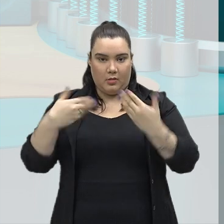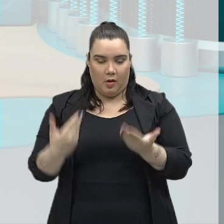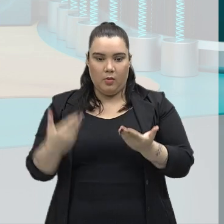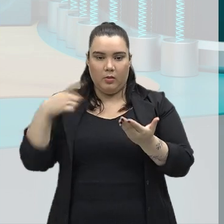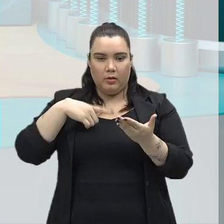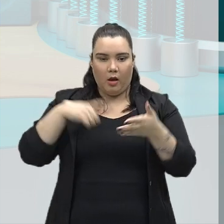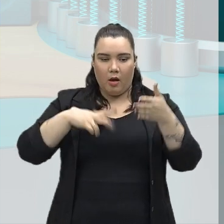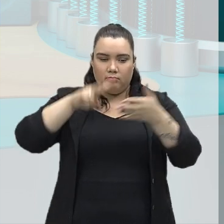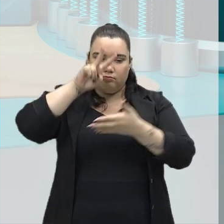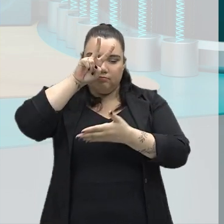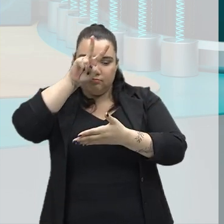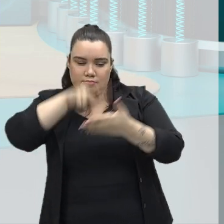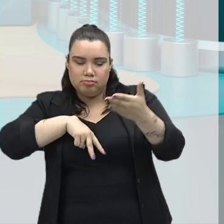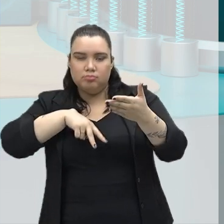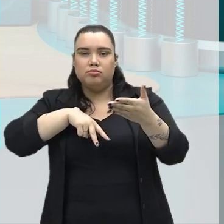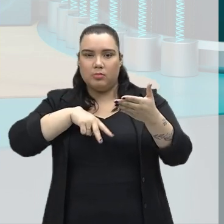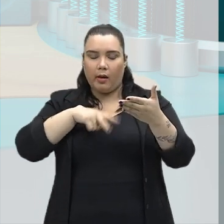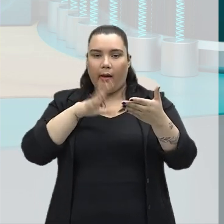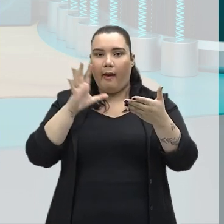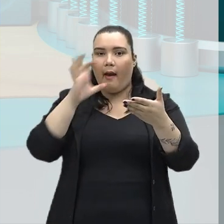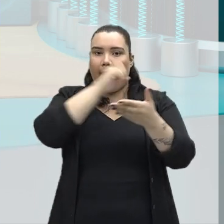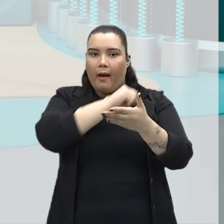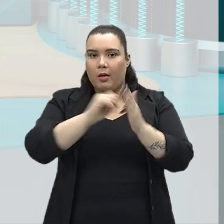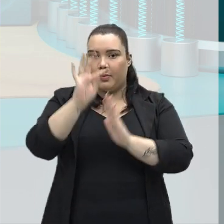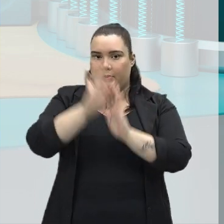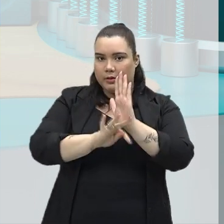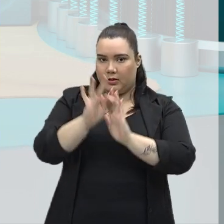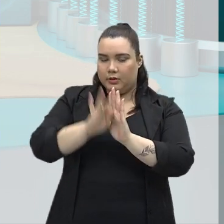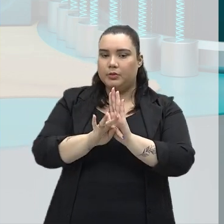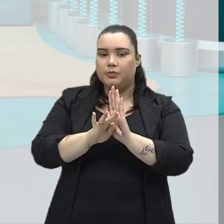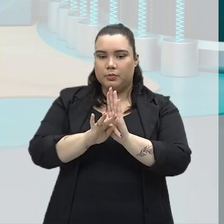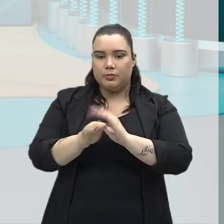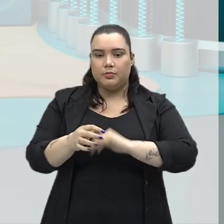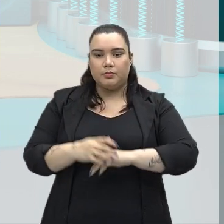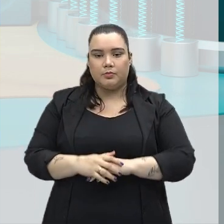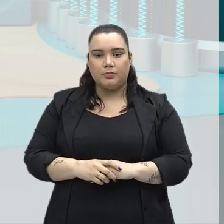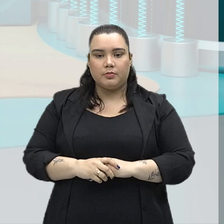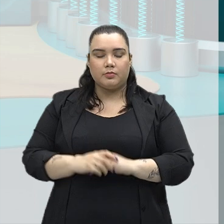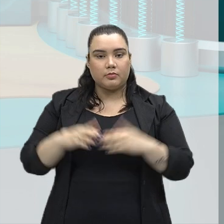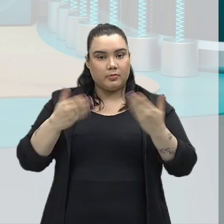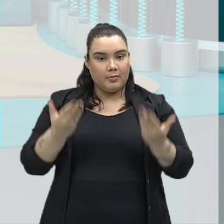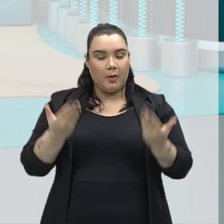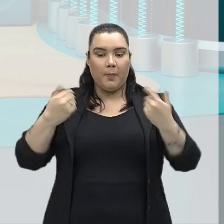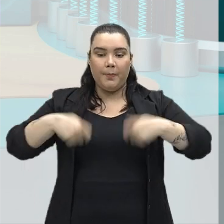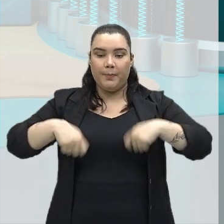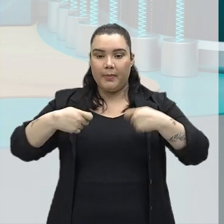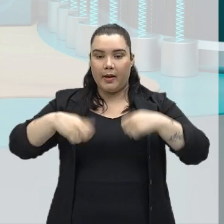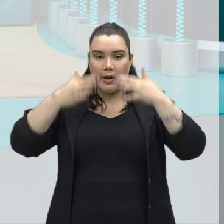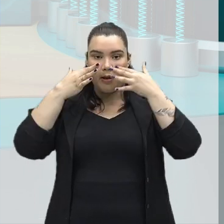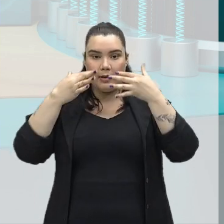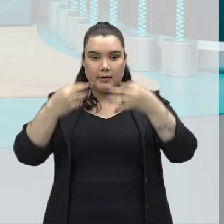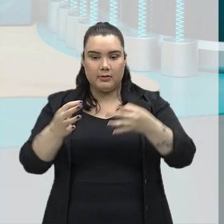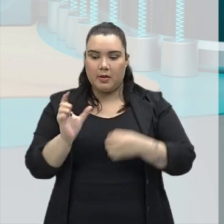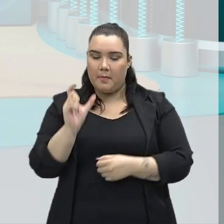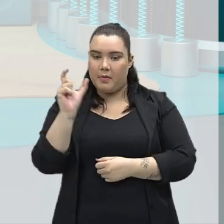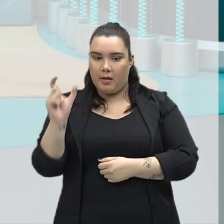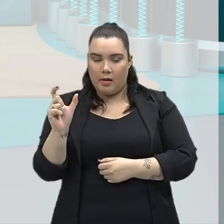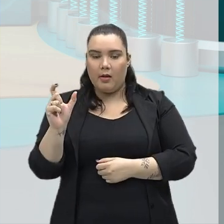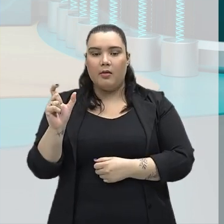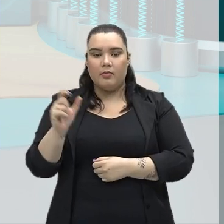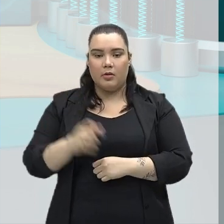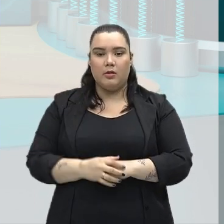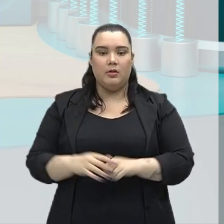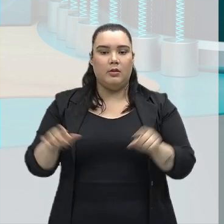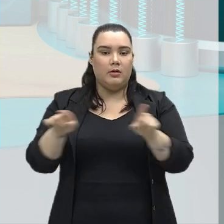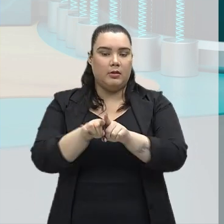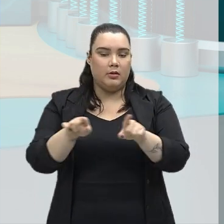uma varredura ali daquele texto, certo? Então, fiquem atentos aí a esse termo e a questão aqui